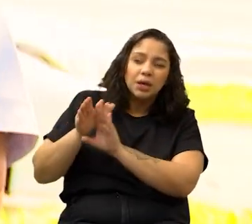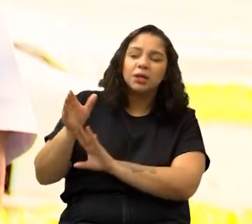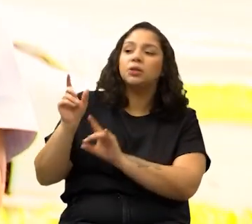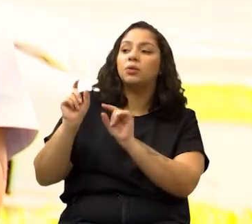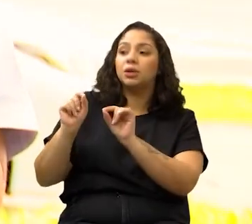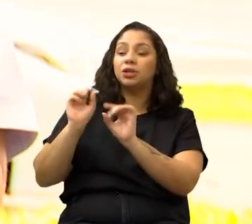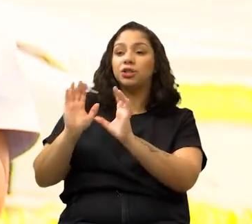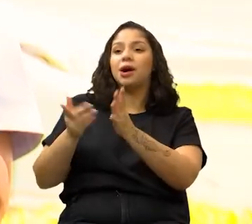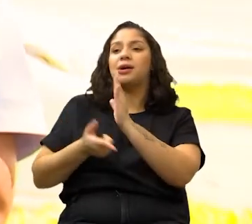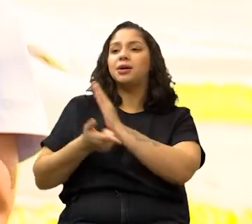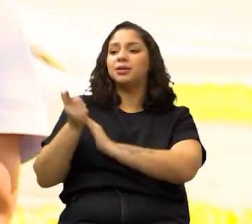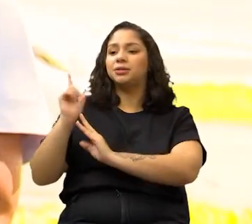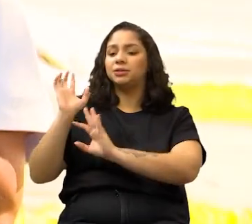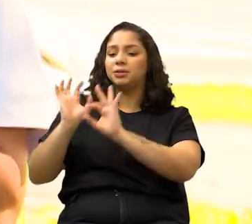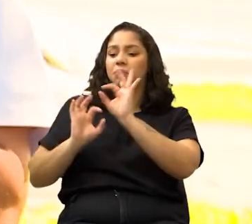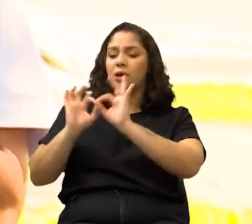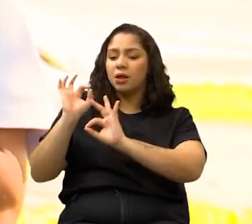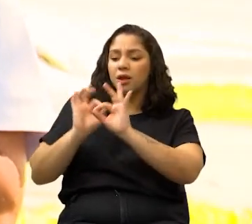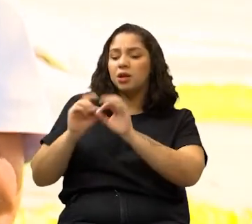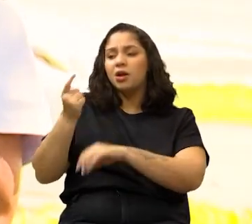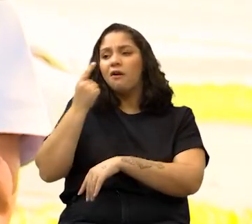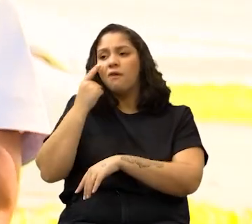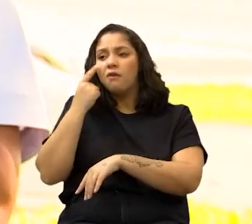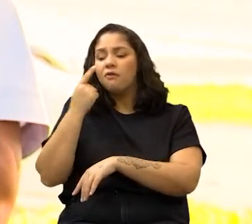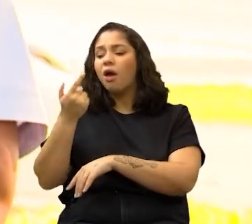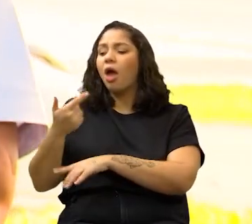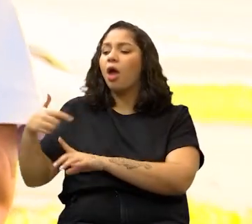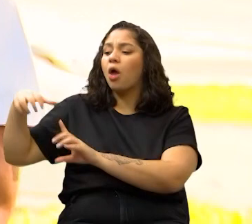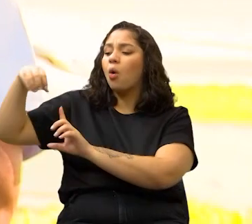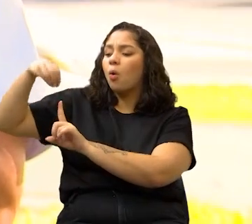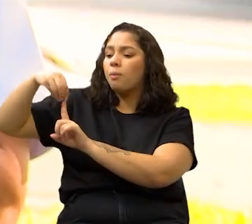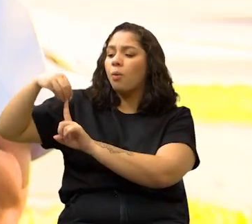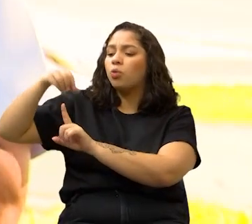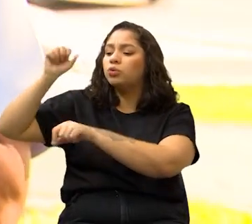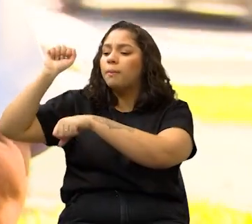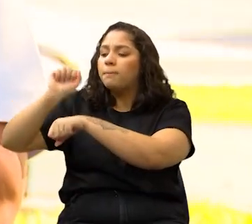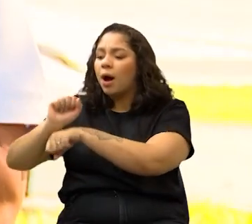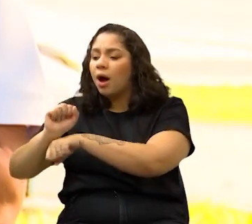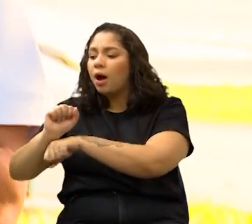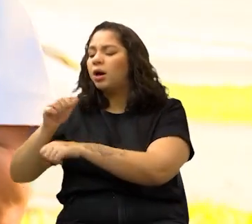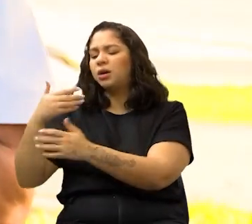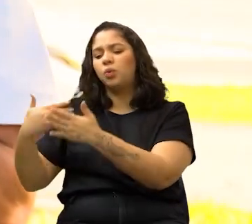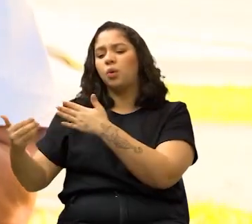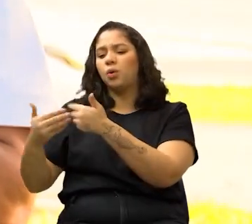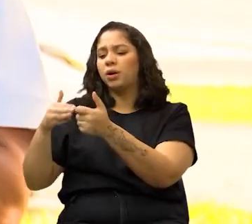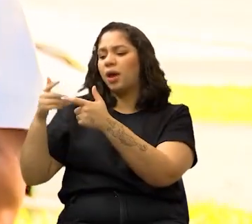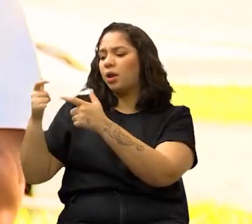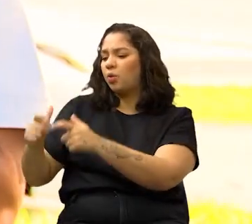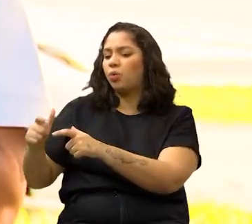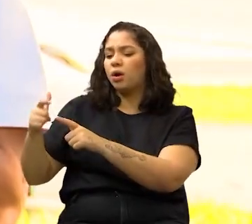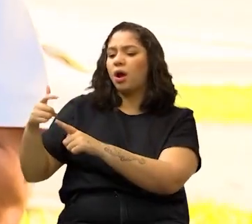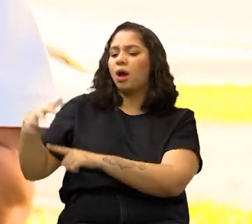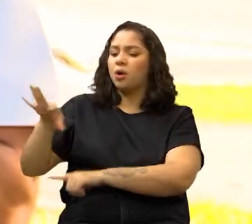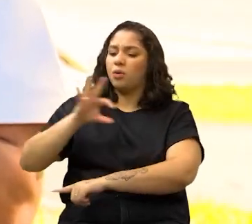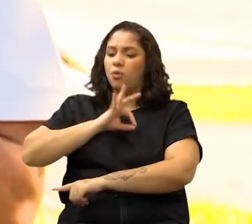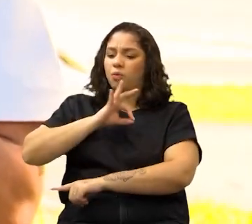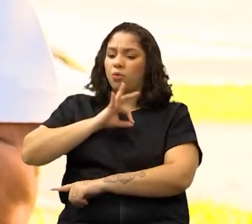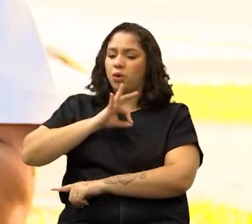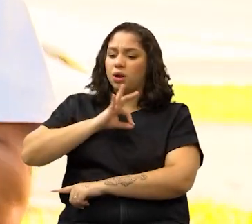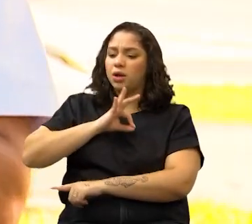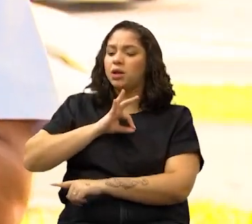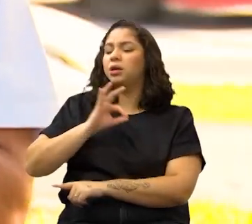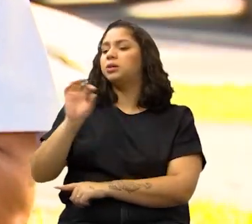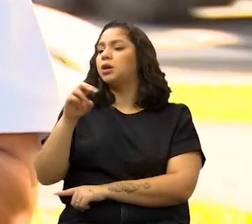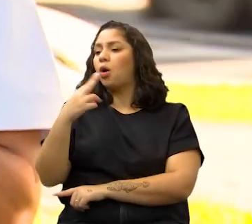que já faça o planejamento, verifique onde tem um ponto de parada, pode ser qualquer base do policiamento rodoviário,